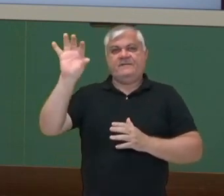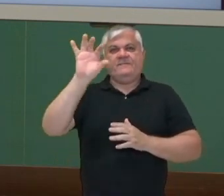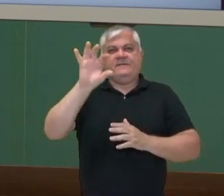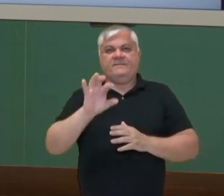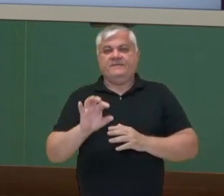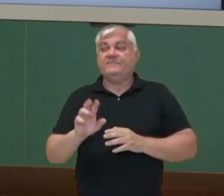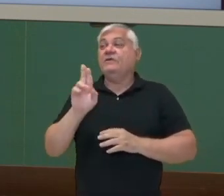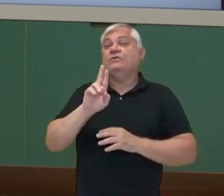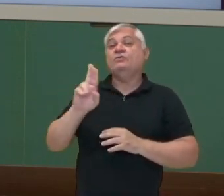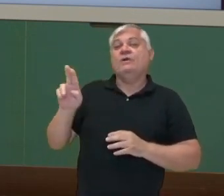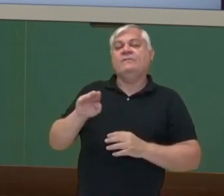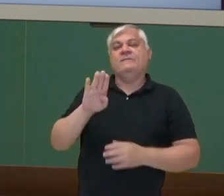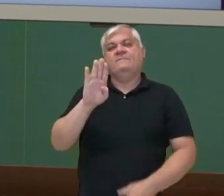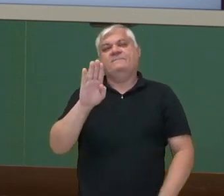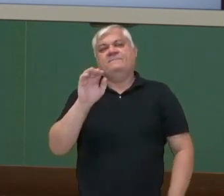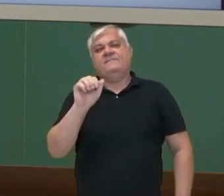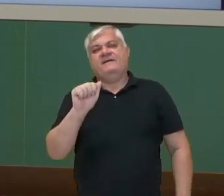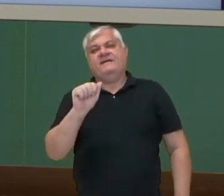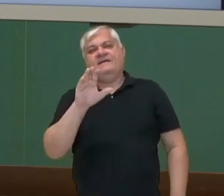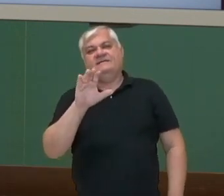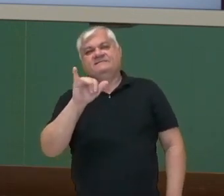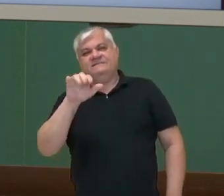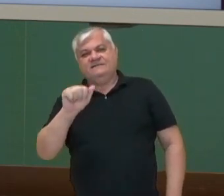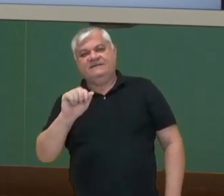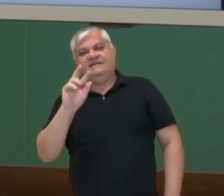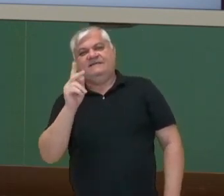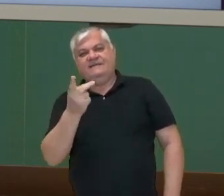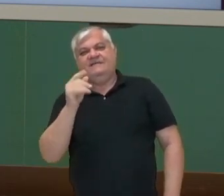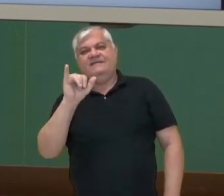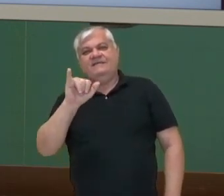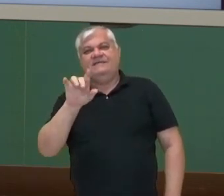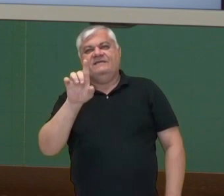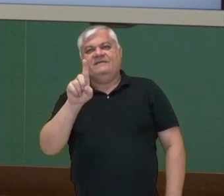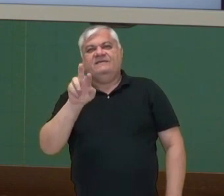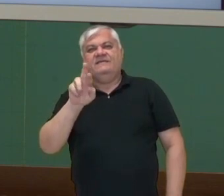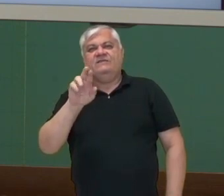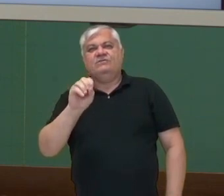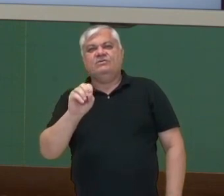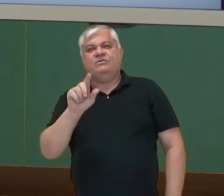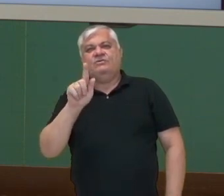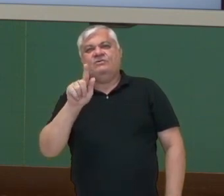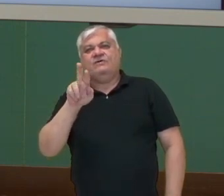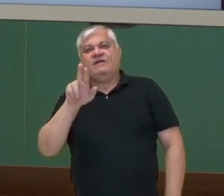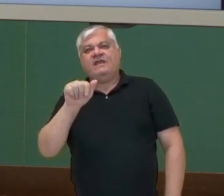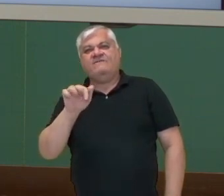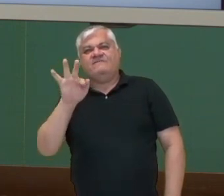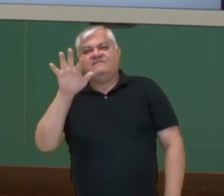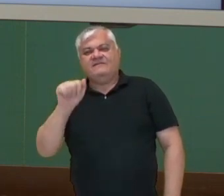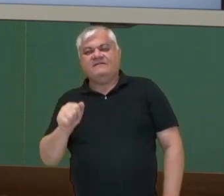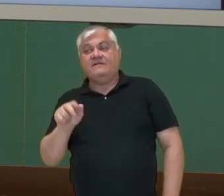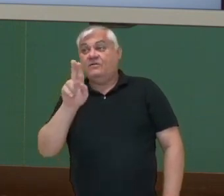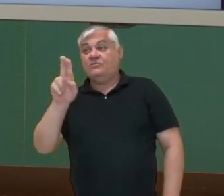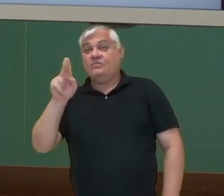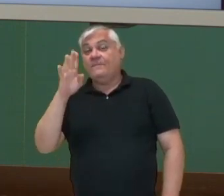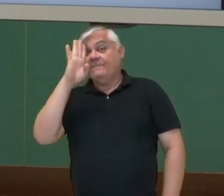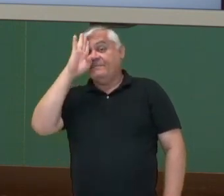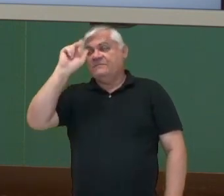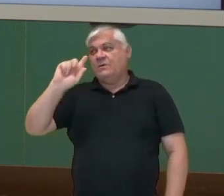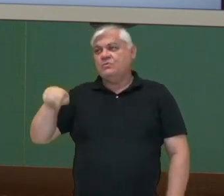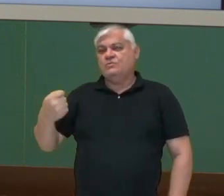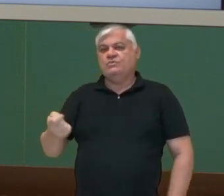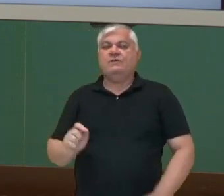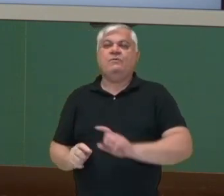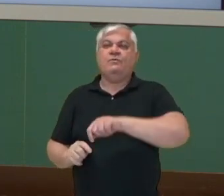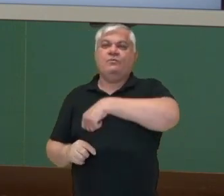são chamadas de bacias hidrográficas. Normalmente elas recebem o nome do rio principal ou de uma